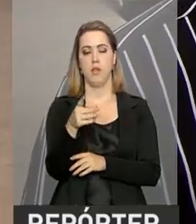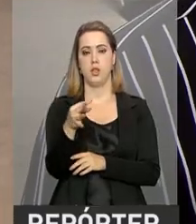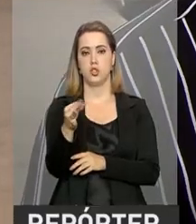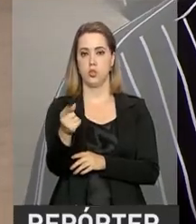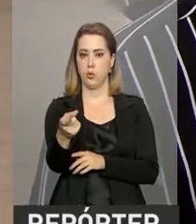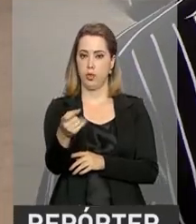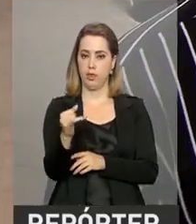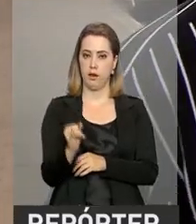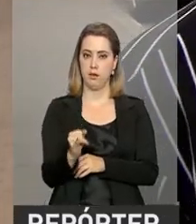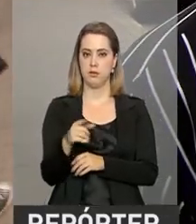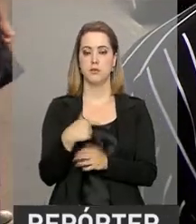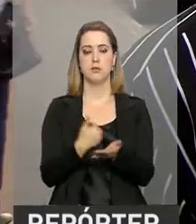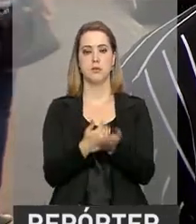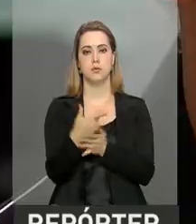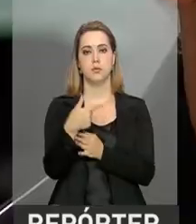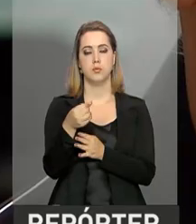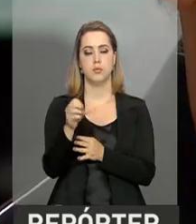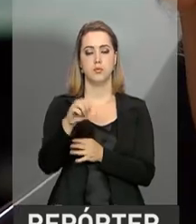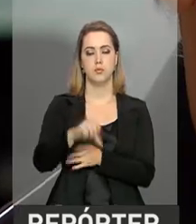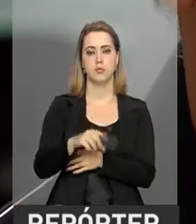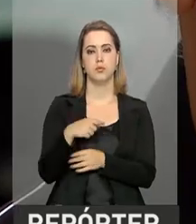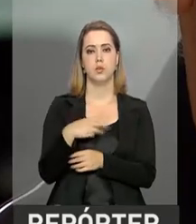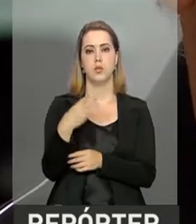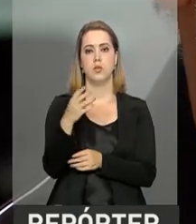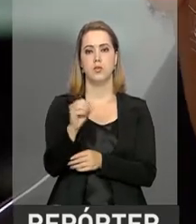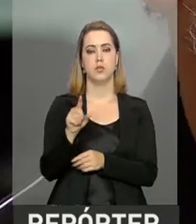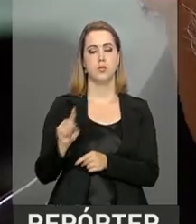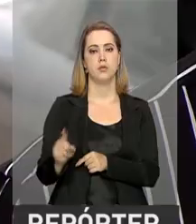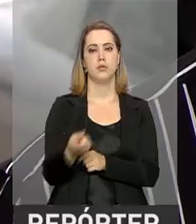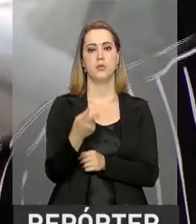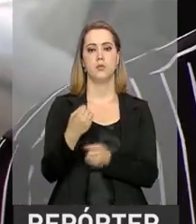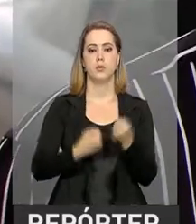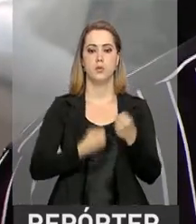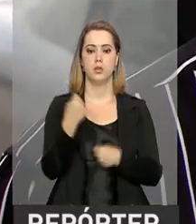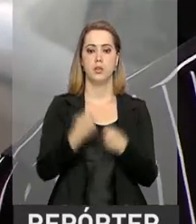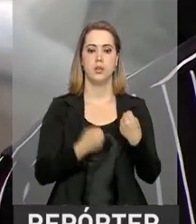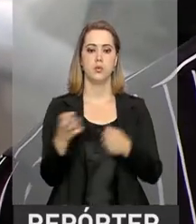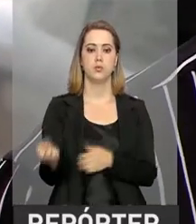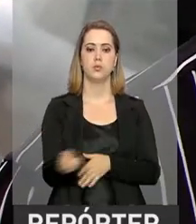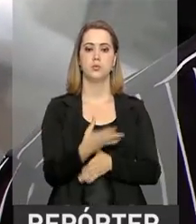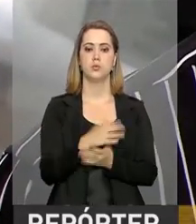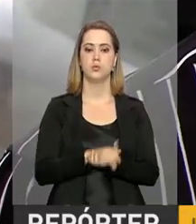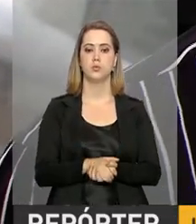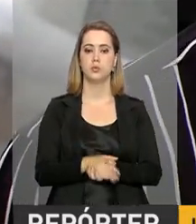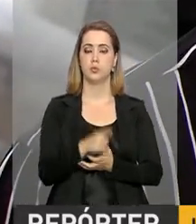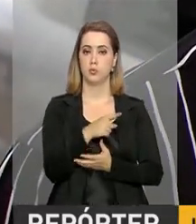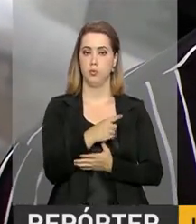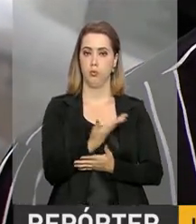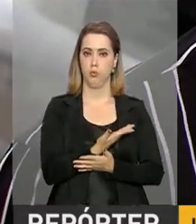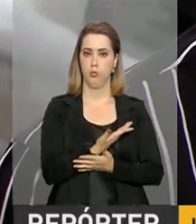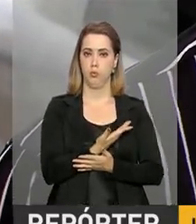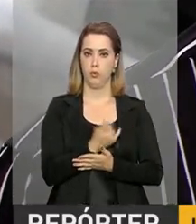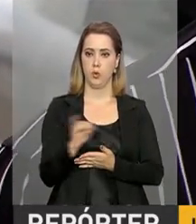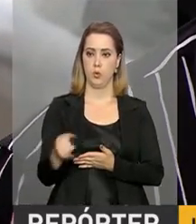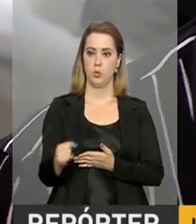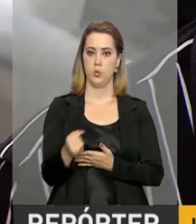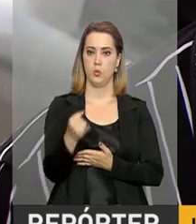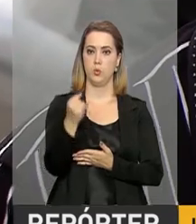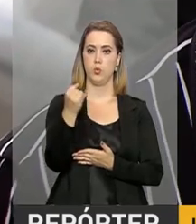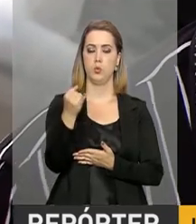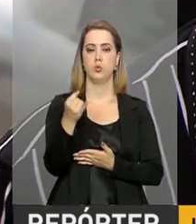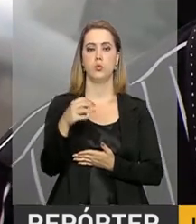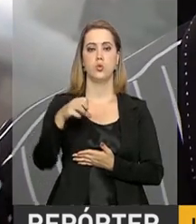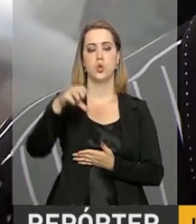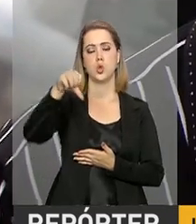existe desde 2009 e já financiou quase 30.000 veículos o juro particular aí né seria uns 9.000